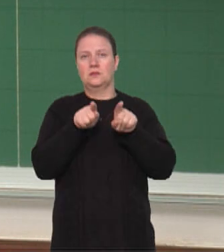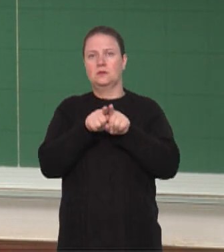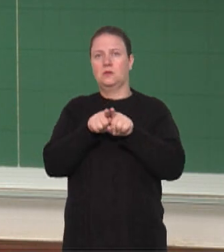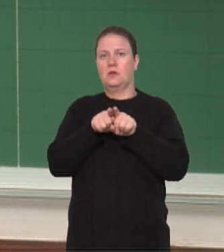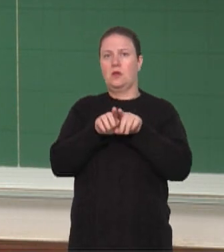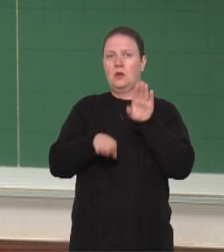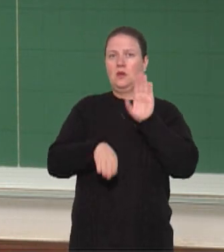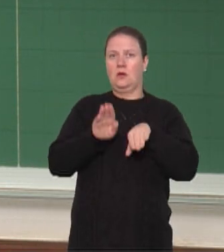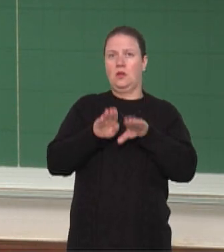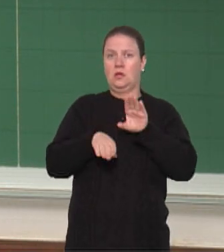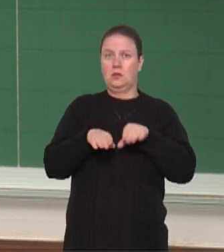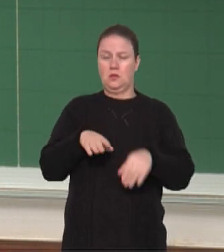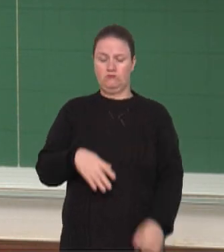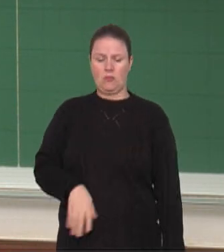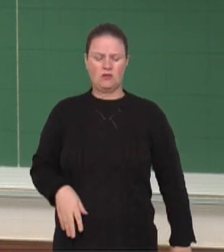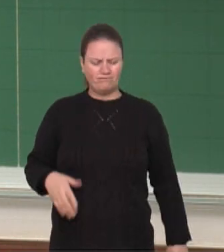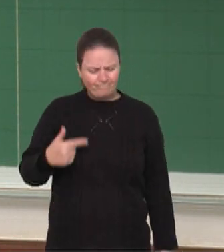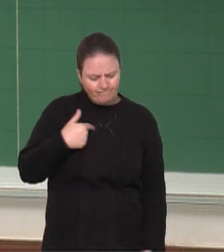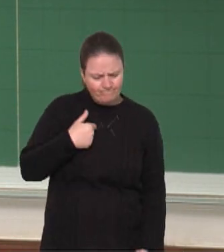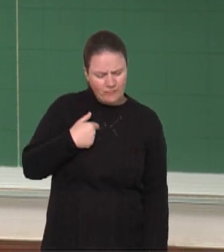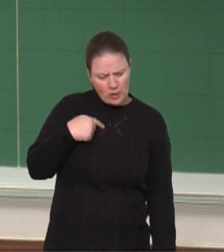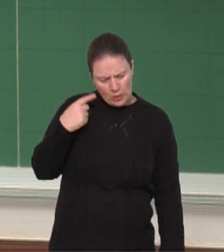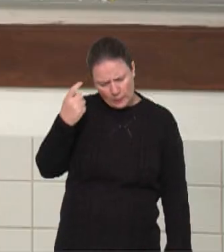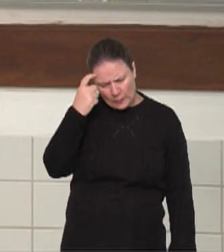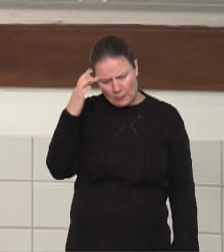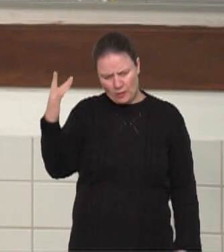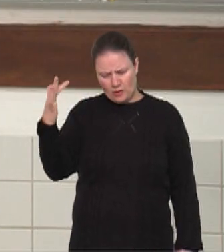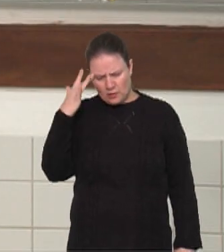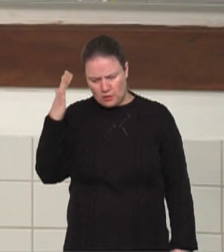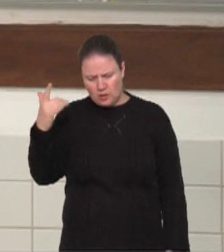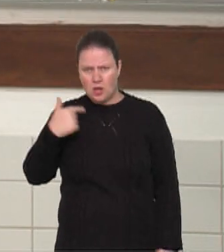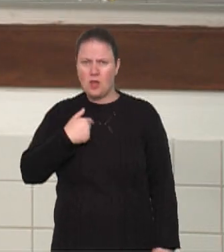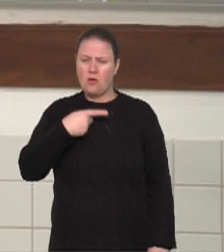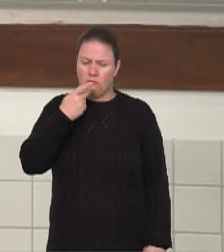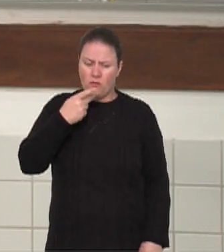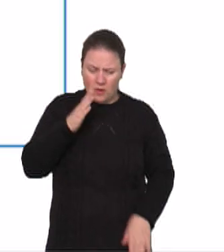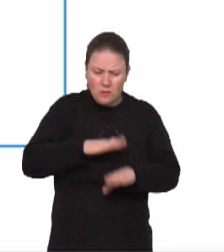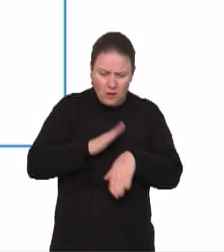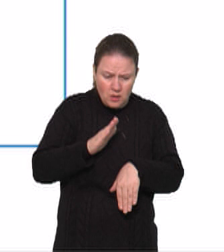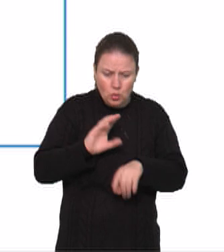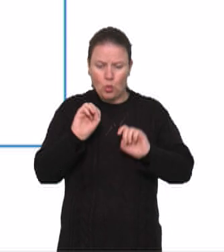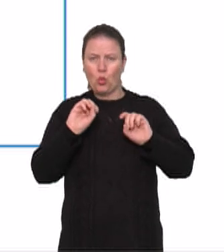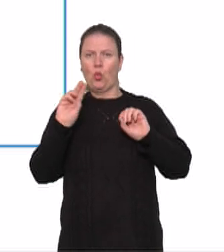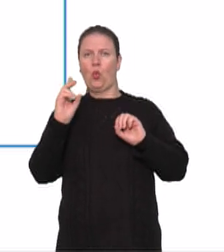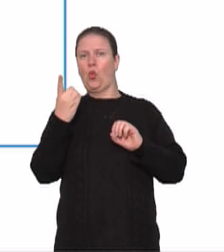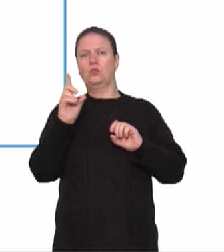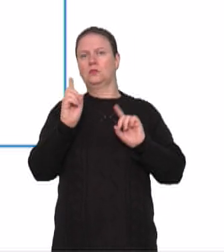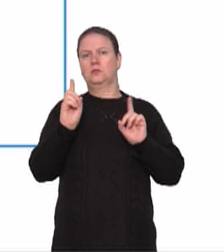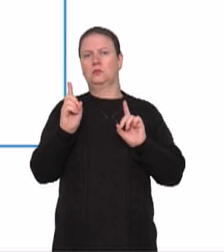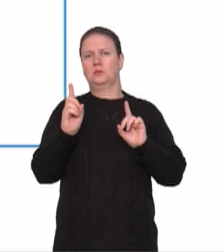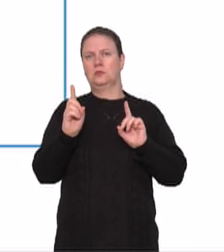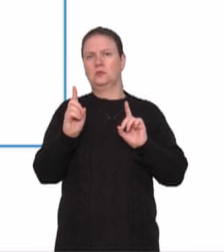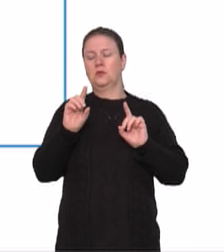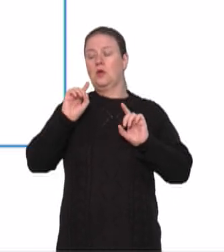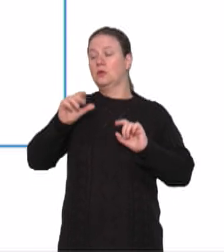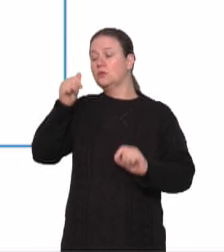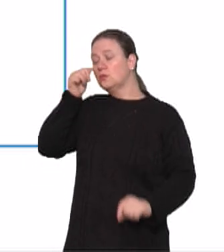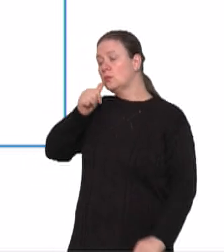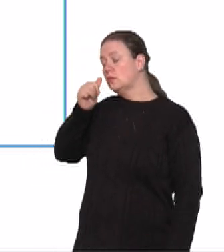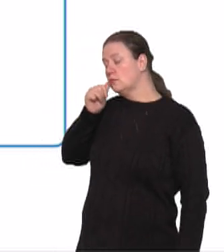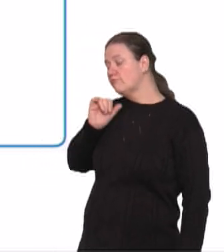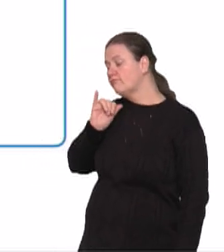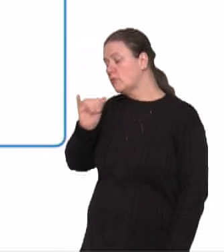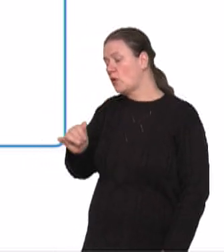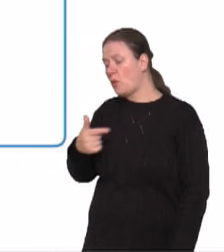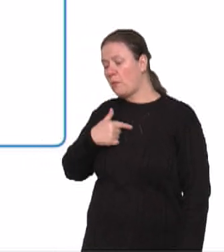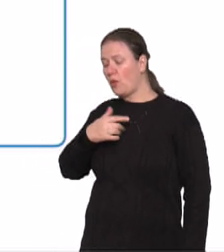ali num monólogo, né, conversando com ele mesmo. E a Julieta, é só seu nome que é meu inimigo, mas